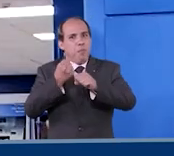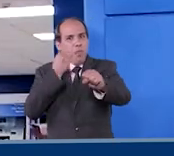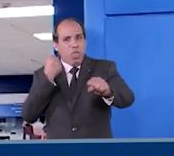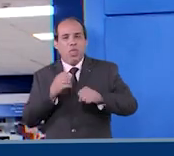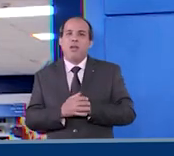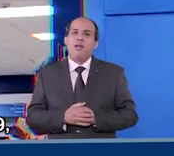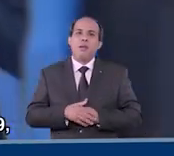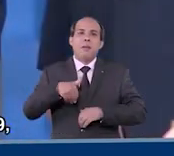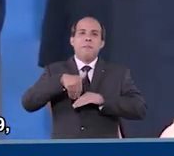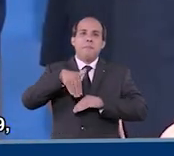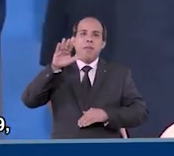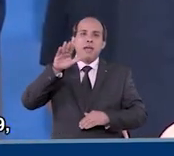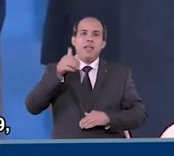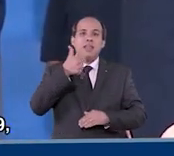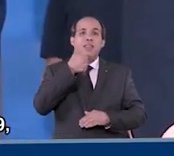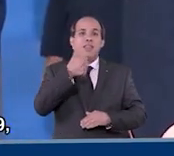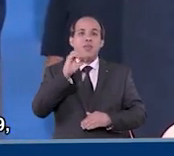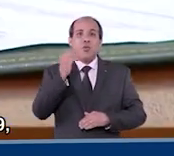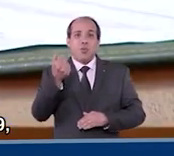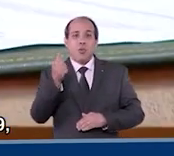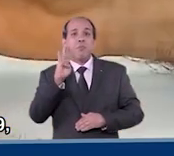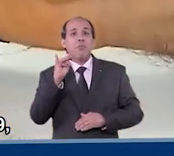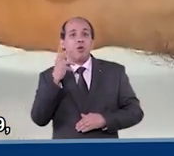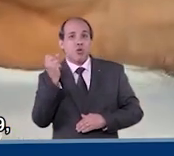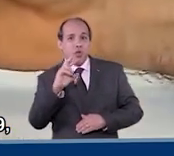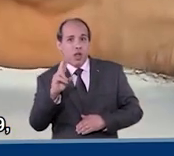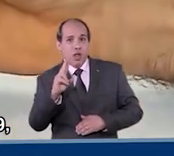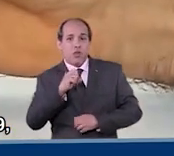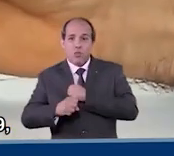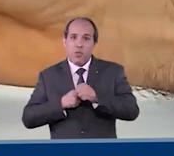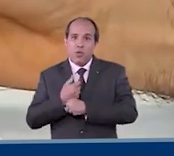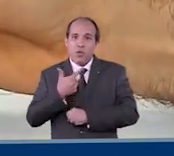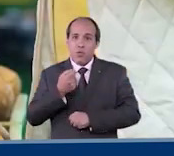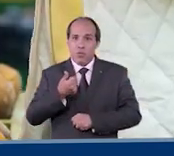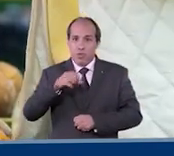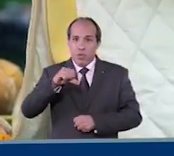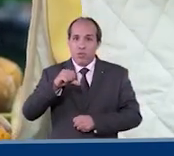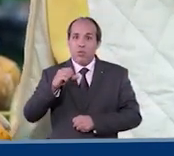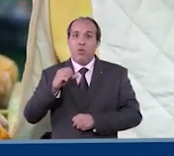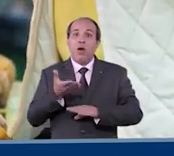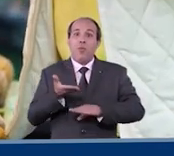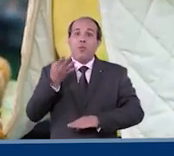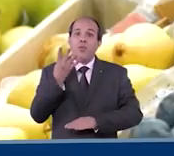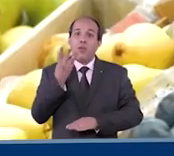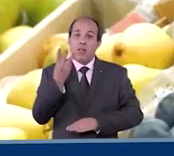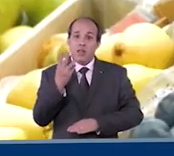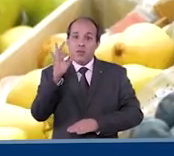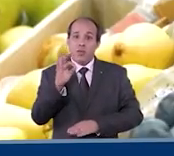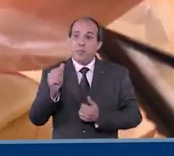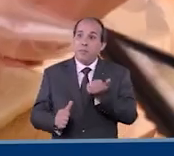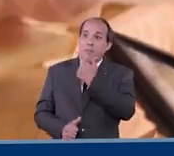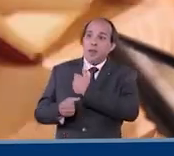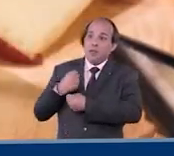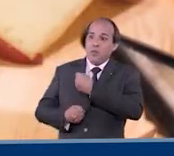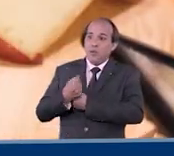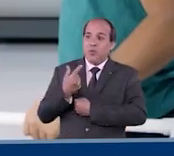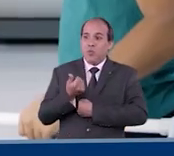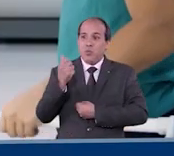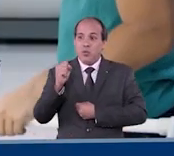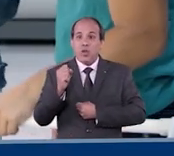passaram a dar lucro. Foram mais de 101 bilhões em 2019, 43% a mais que em